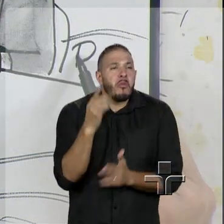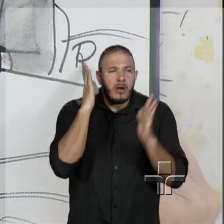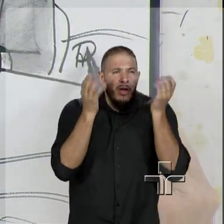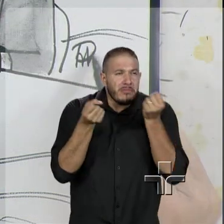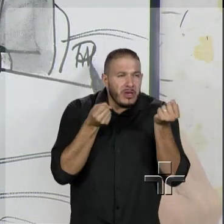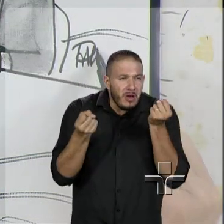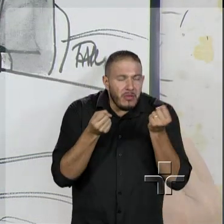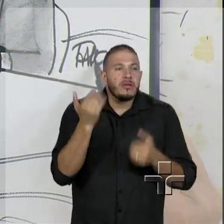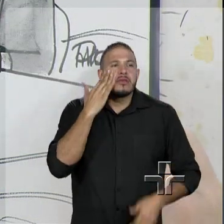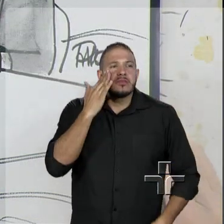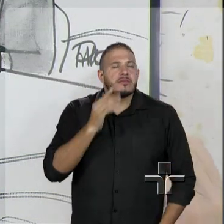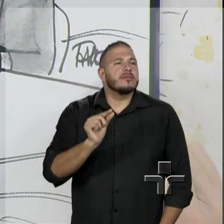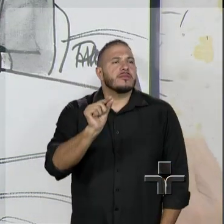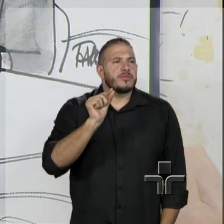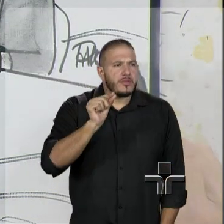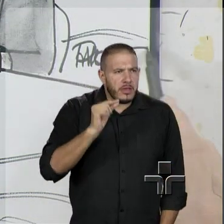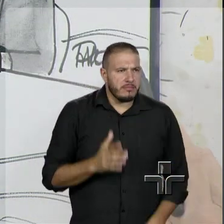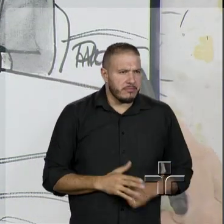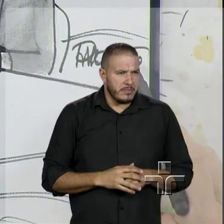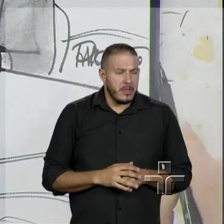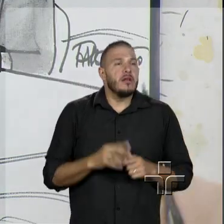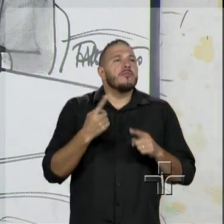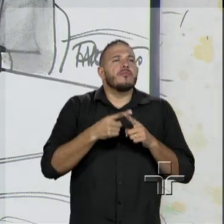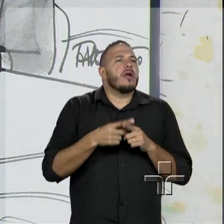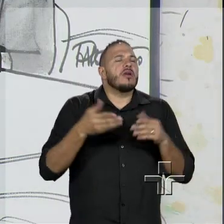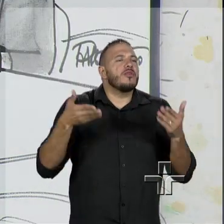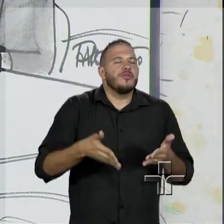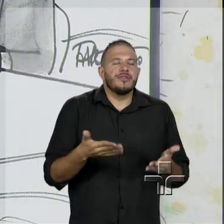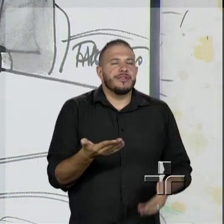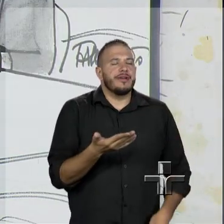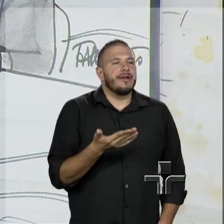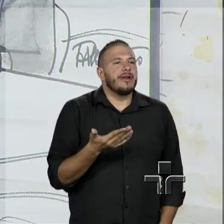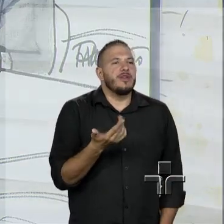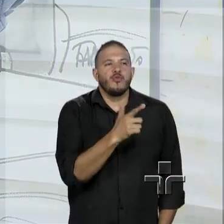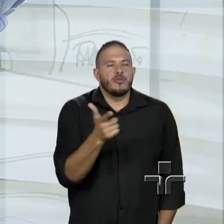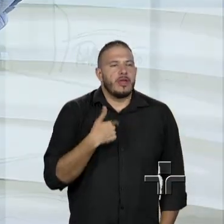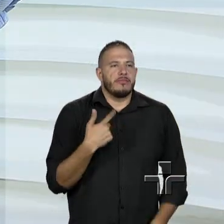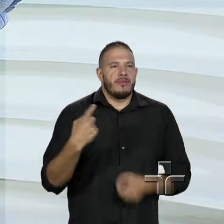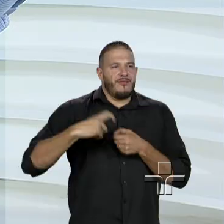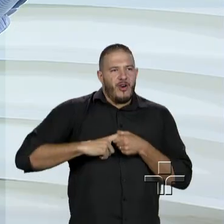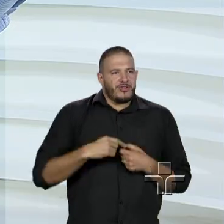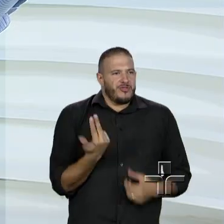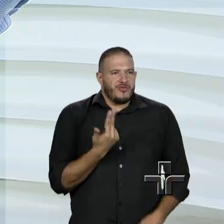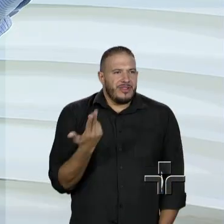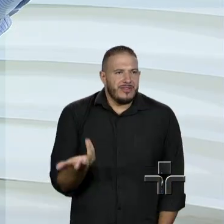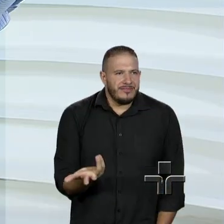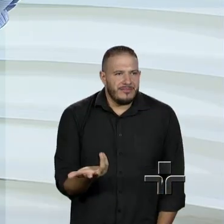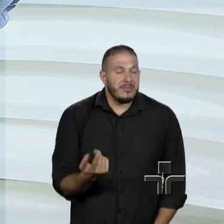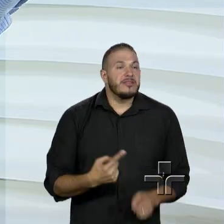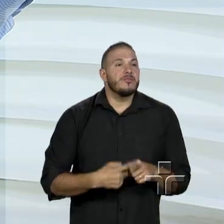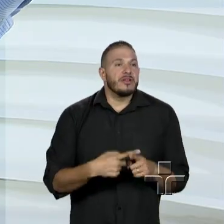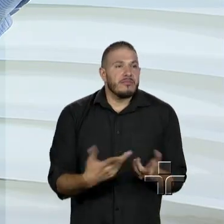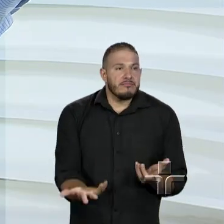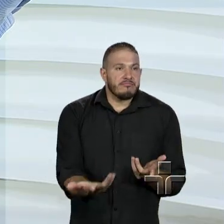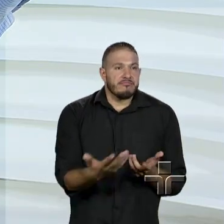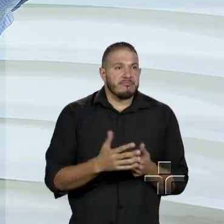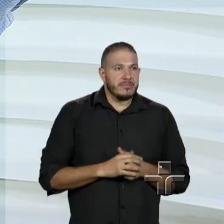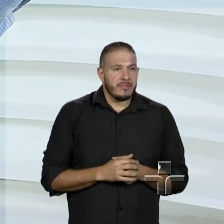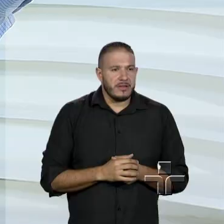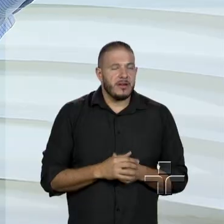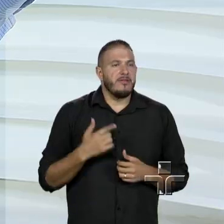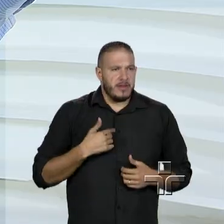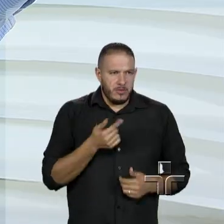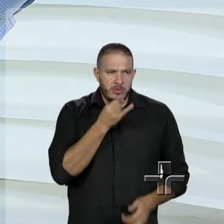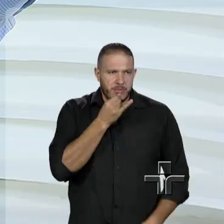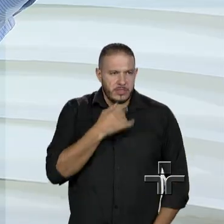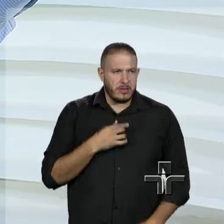sabe o seguinte, por que hoje não tem mais retorno? Porque valendo